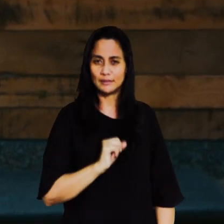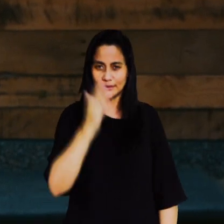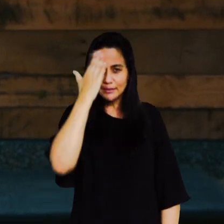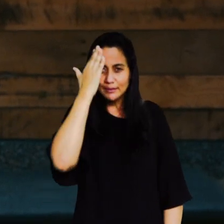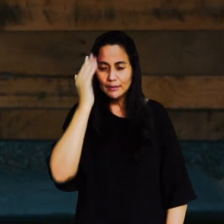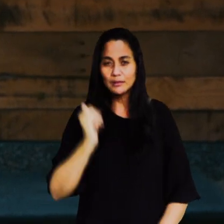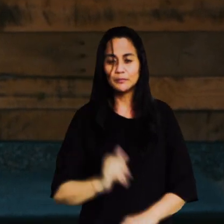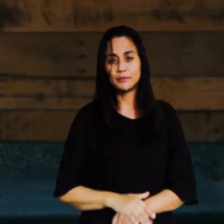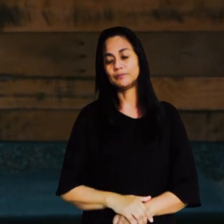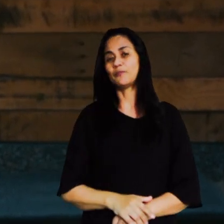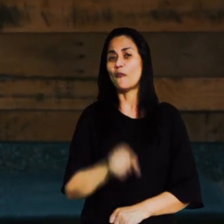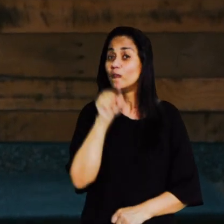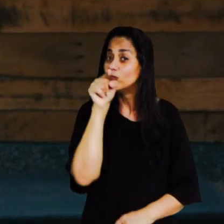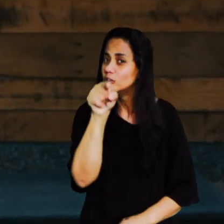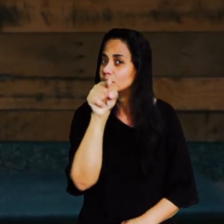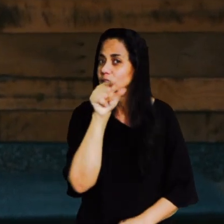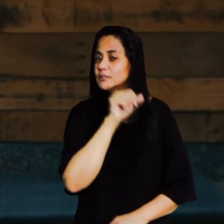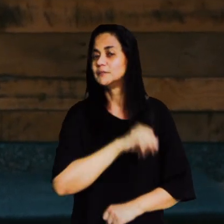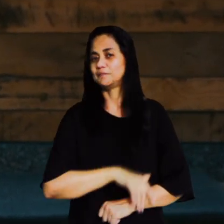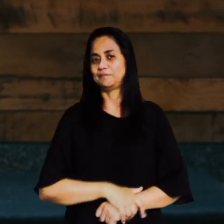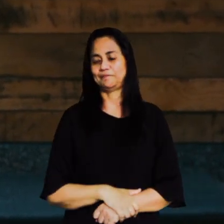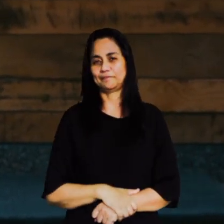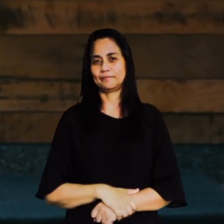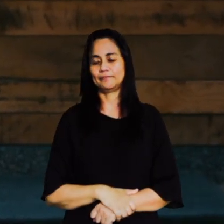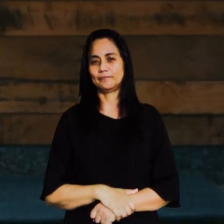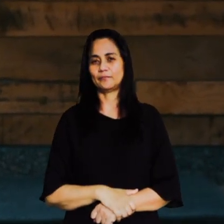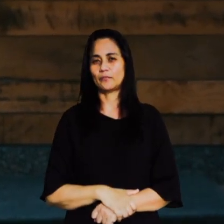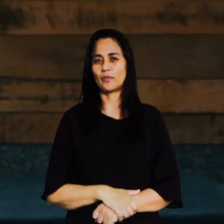A você, te ver no céu.